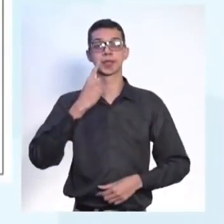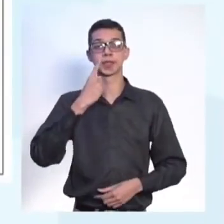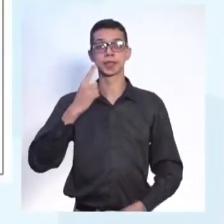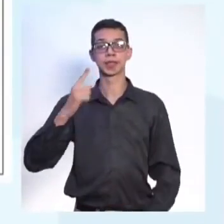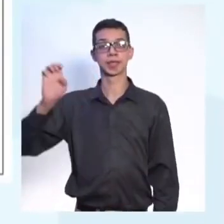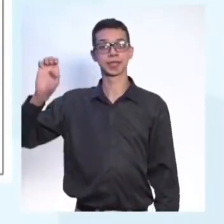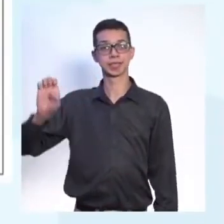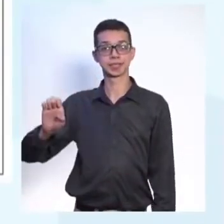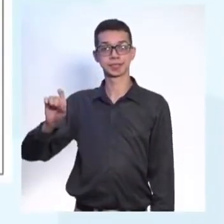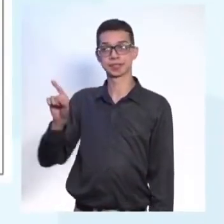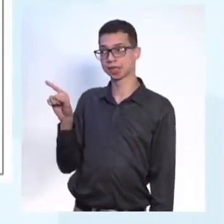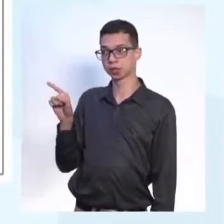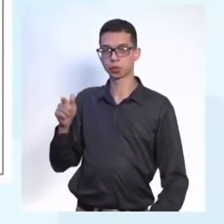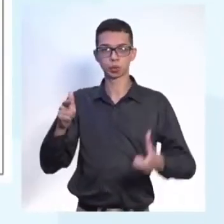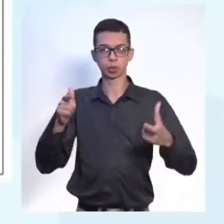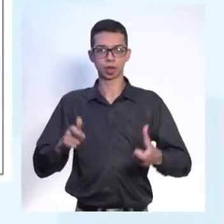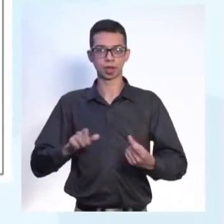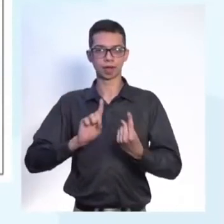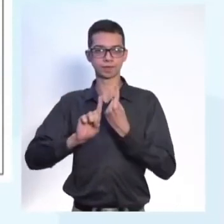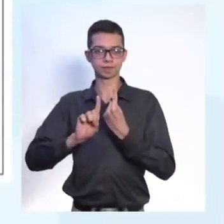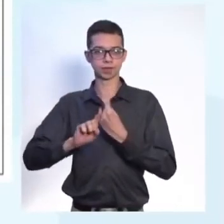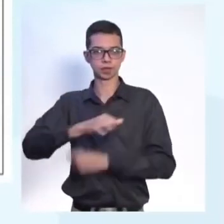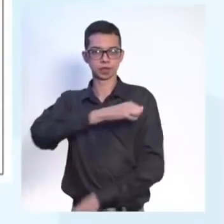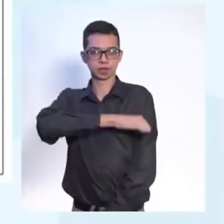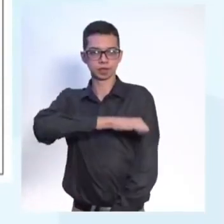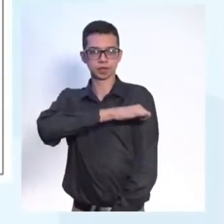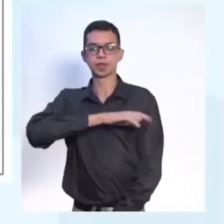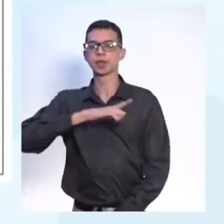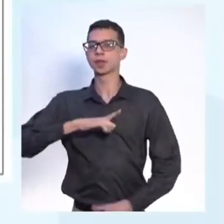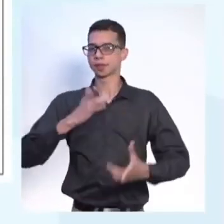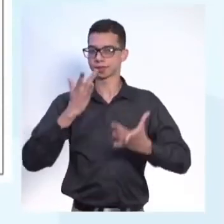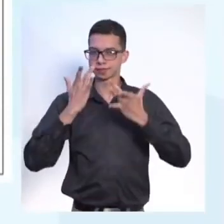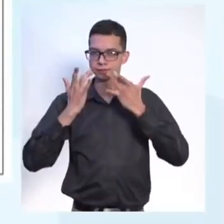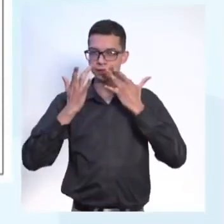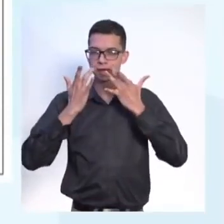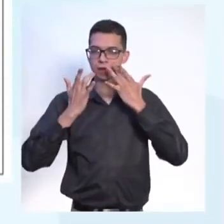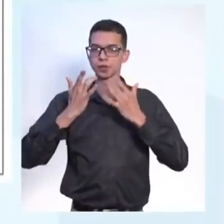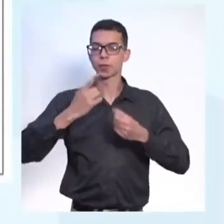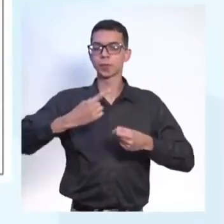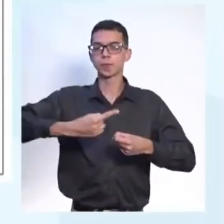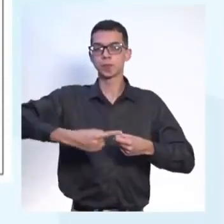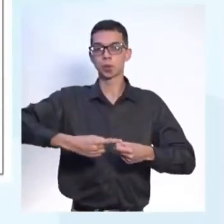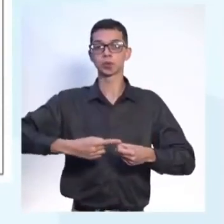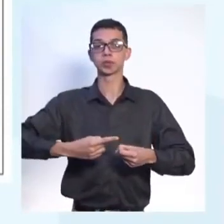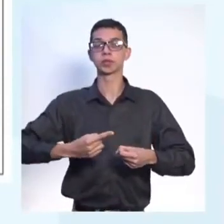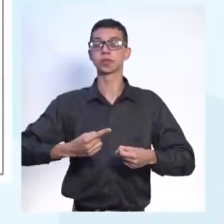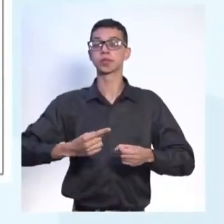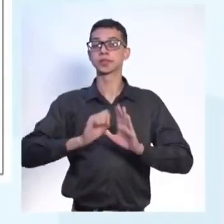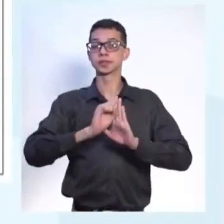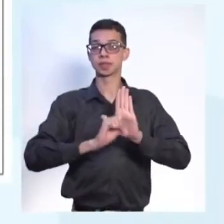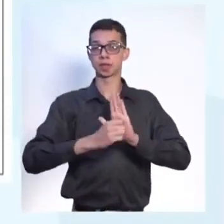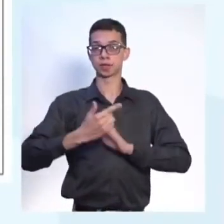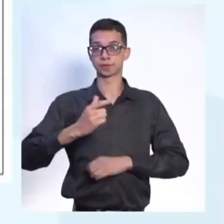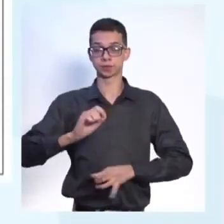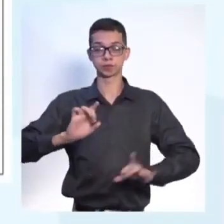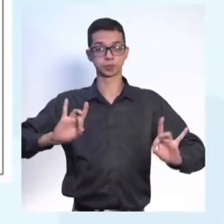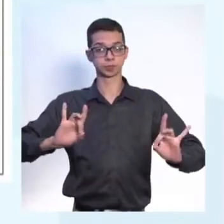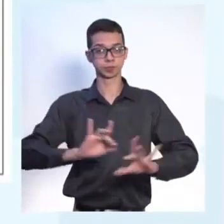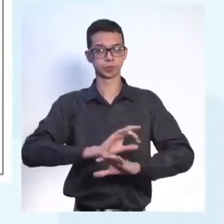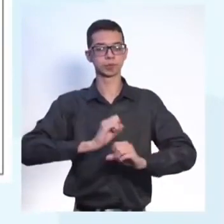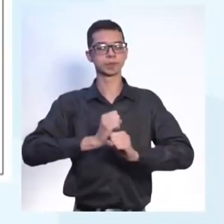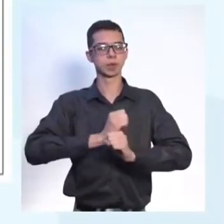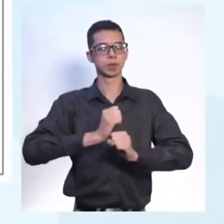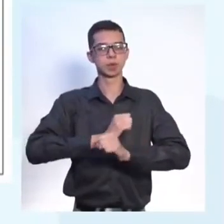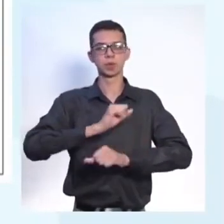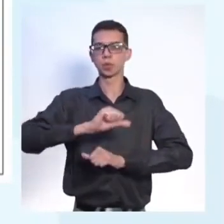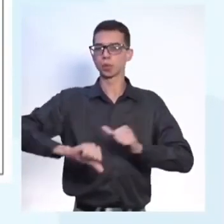a avenida no Rio de Janeiro, com o Teatro Municipal. Após as reformas urbanas no início do século XX, né, as ruas que